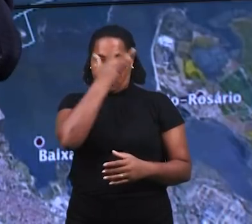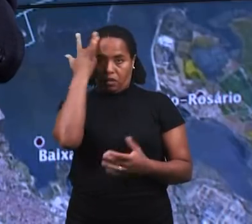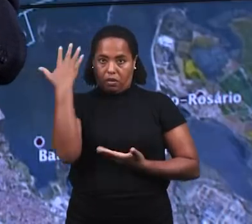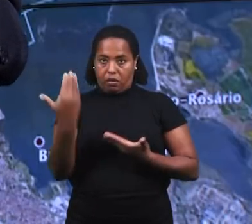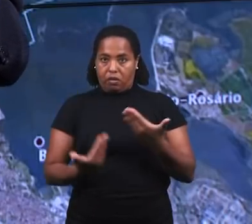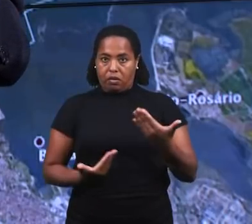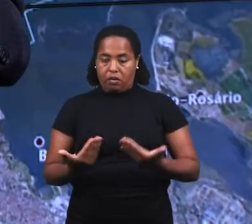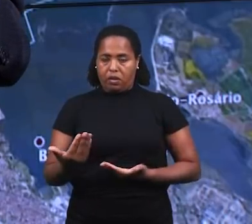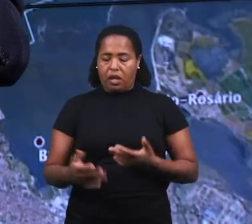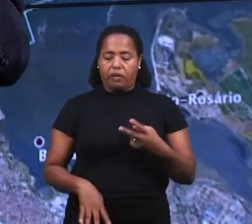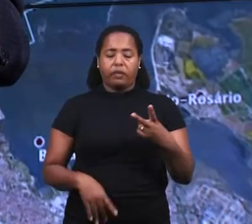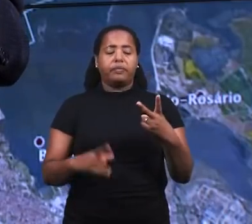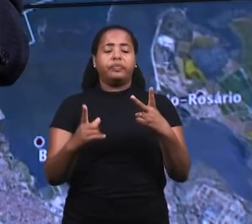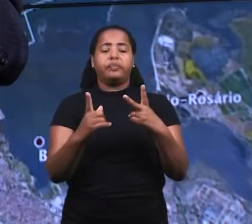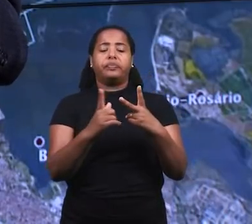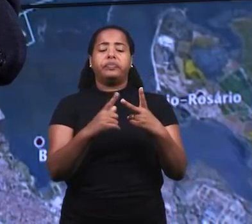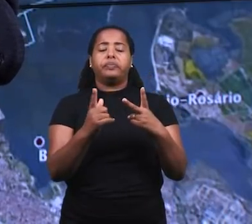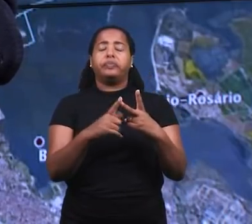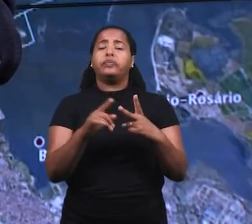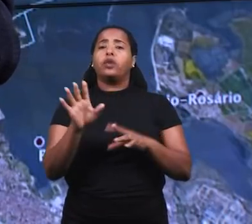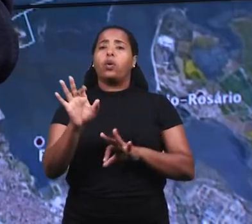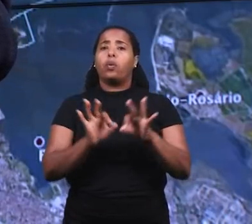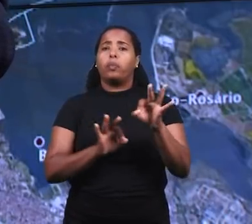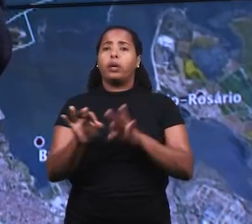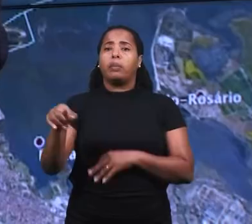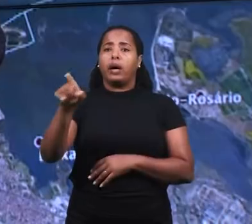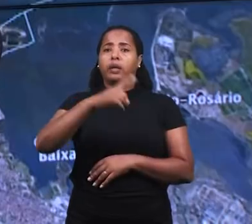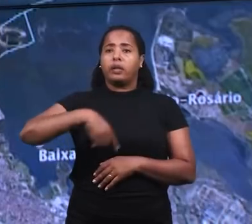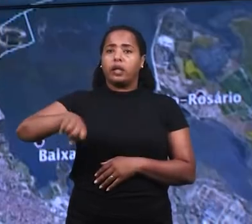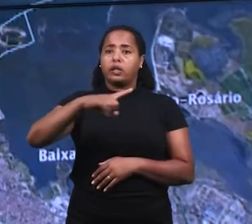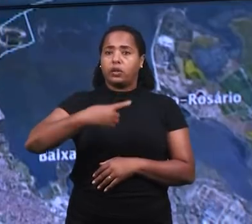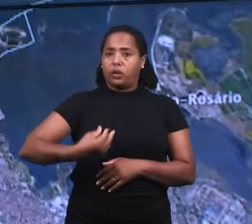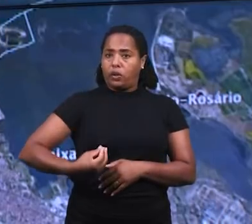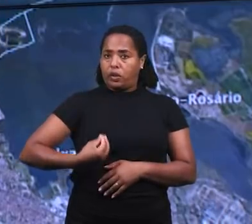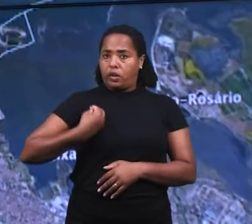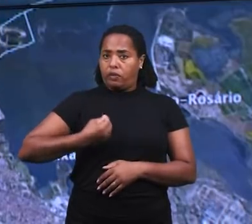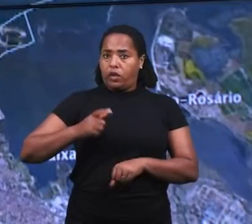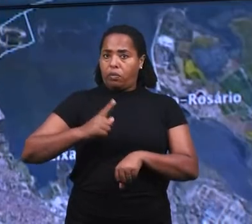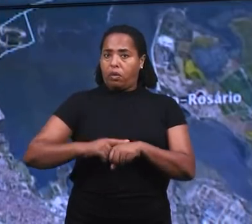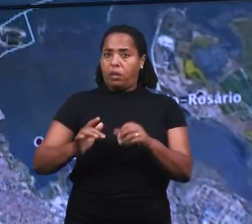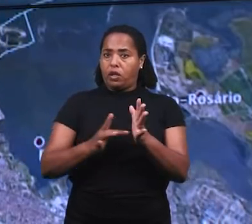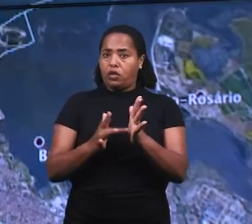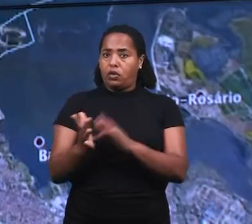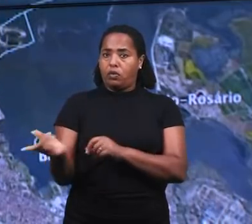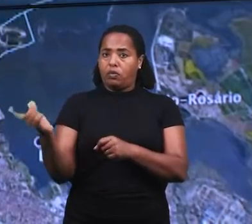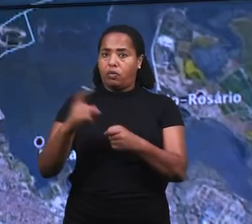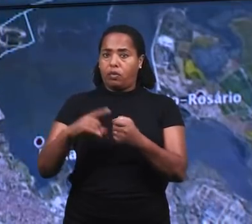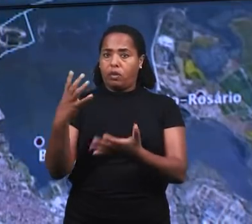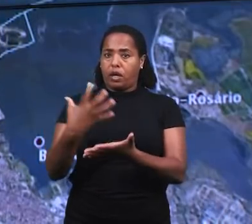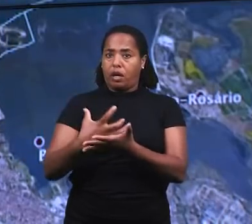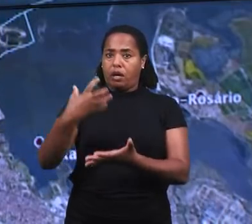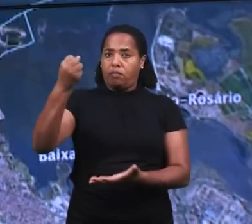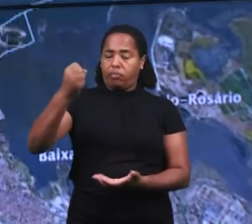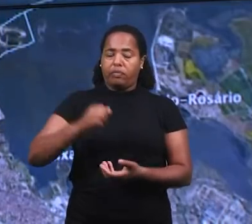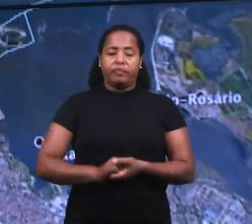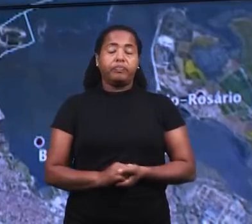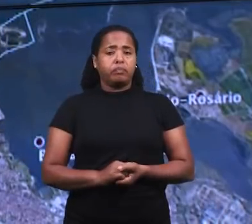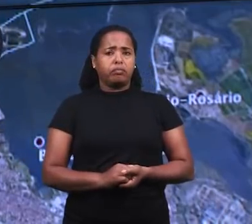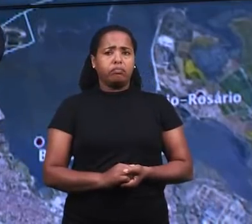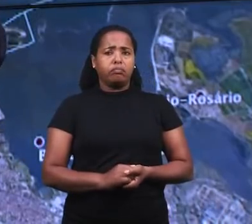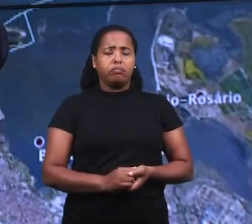nos corações dos servos. Muito bem colocado. E o segundo é o preparo das nossas vidas para